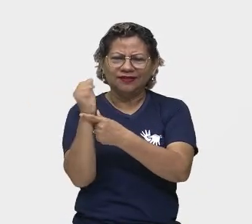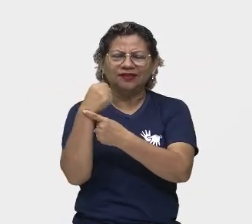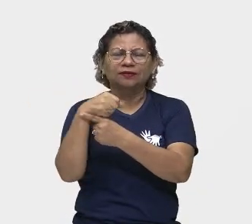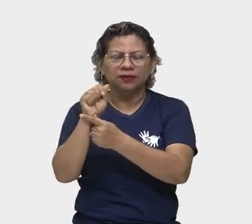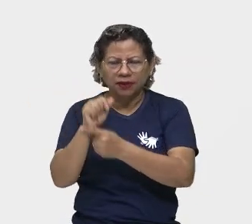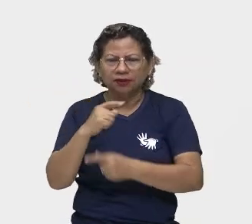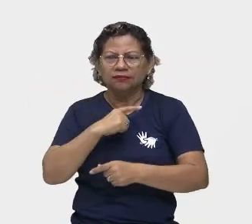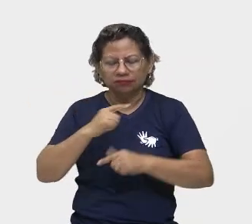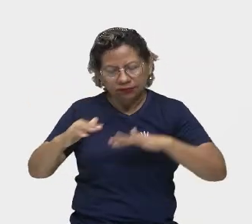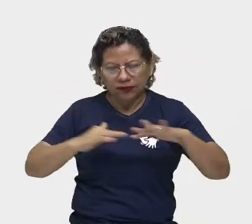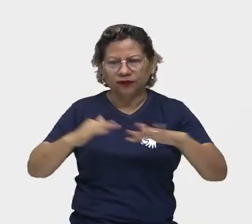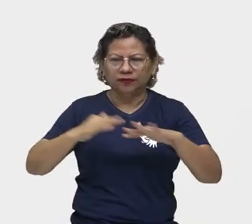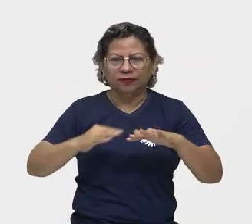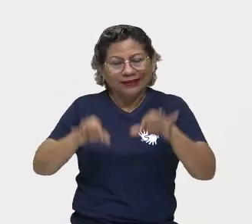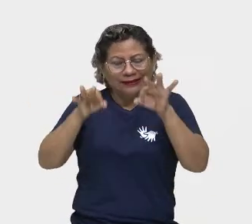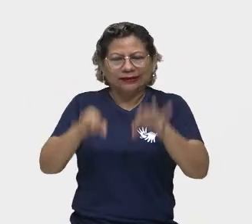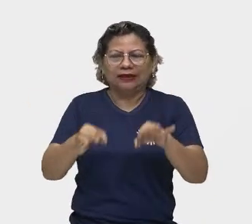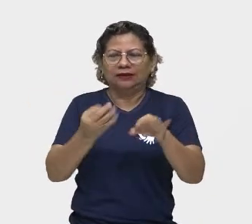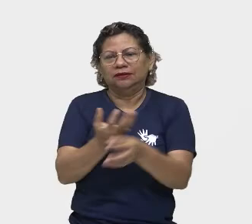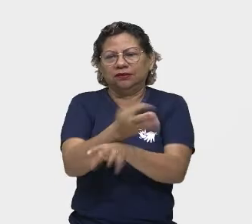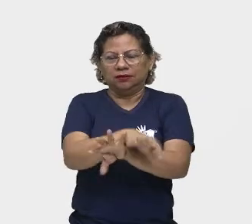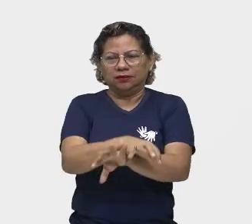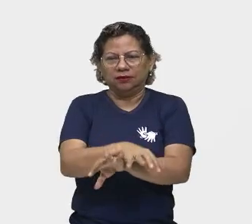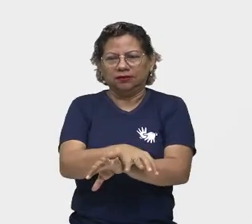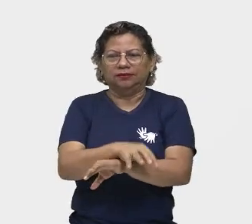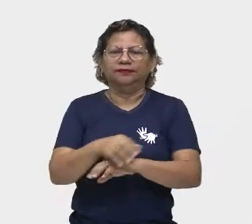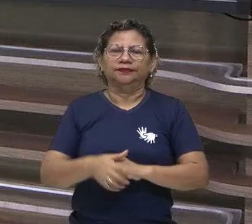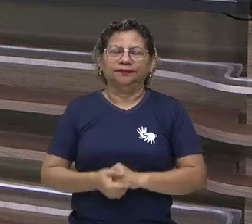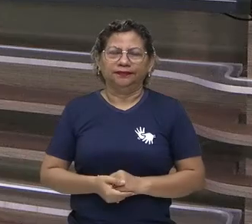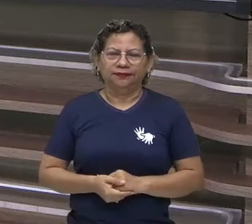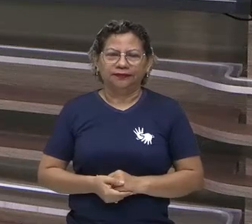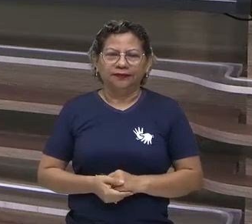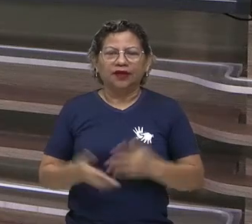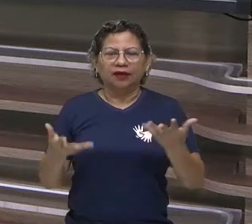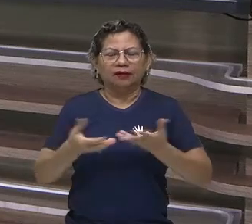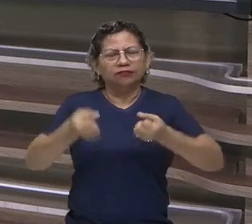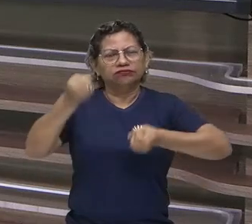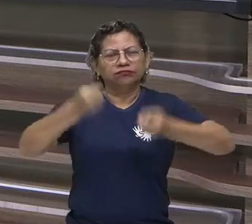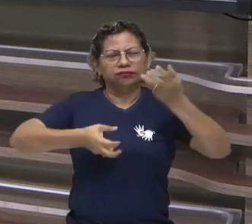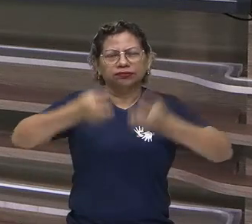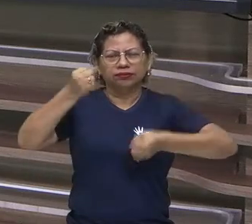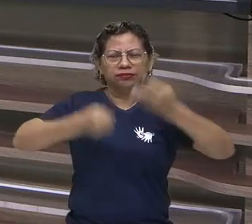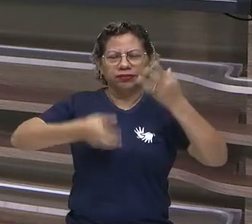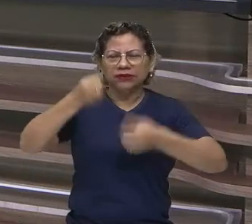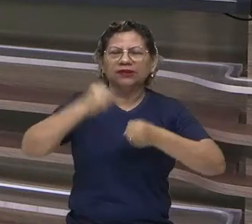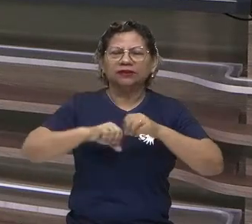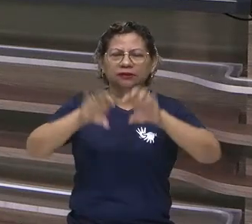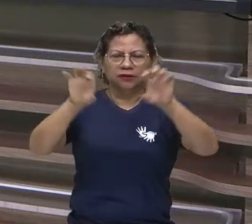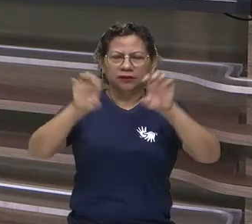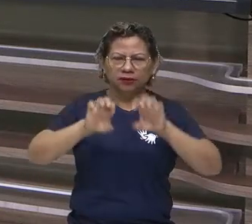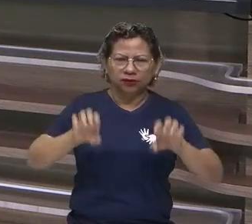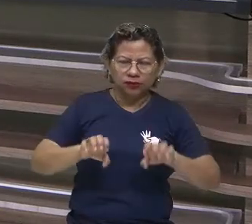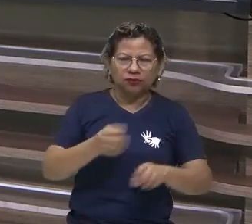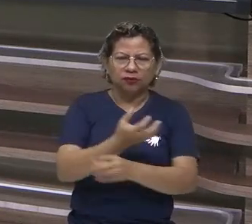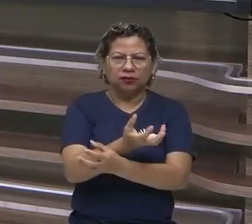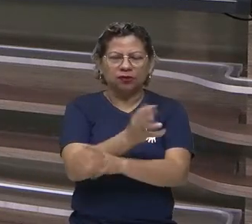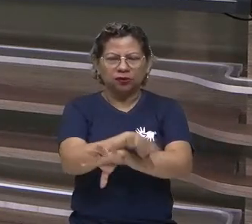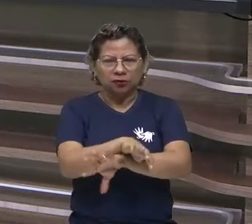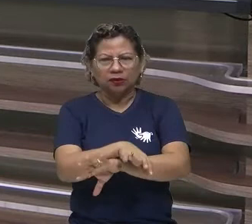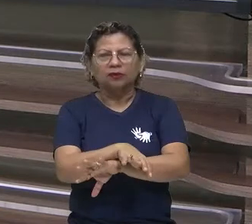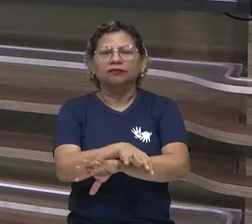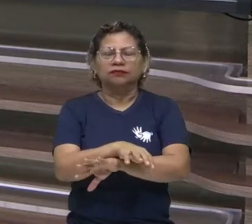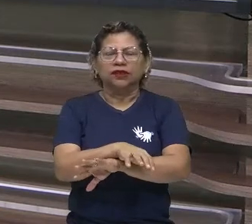não danifique nenhuma estrutura óssea tá bom E aí como nós estamos falando de estrutura ó vocês estamos falando de